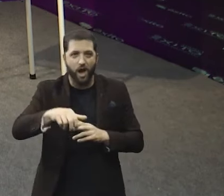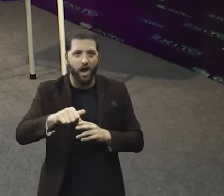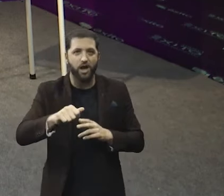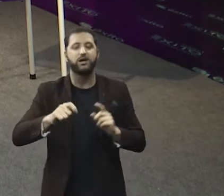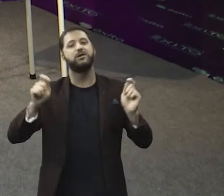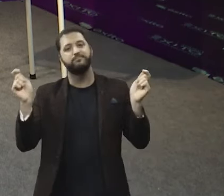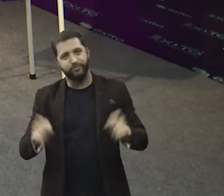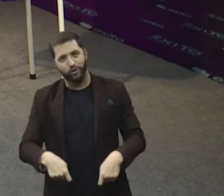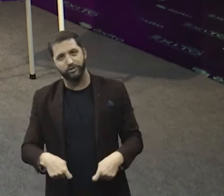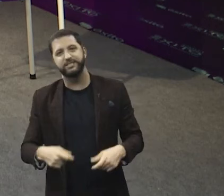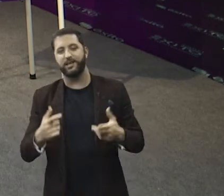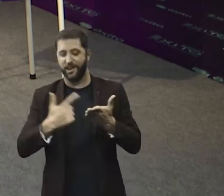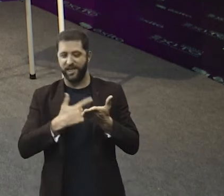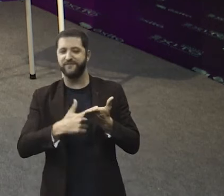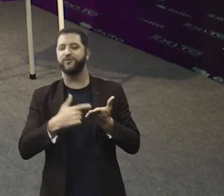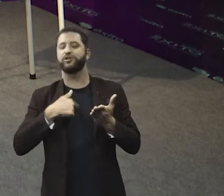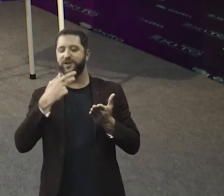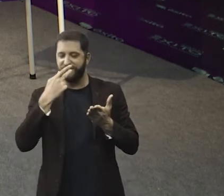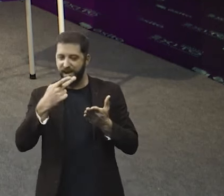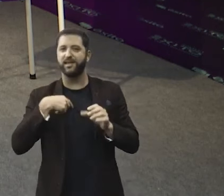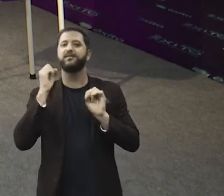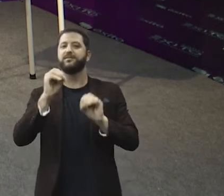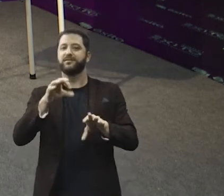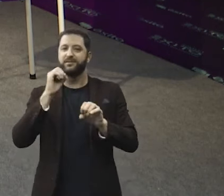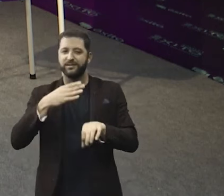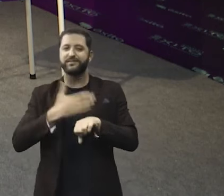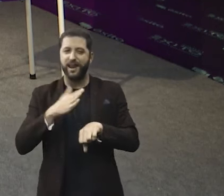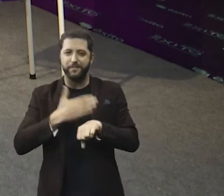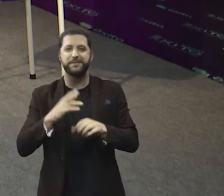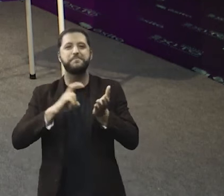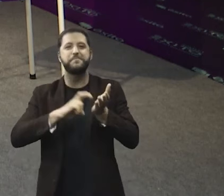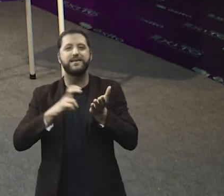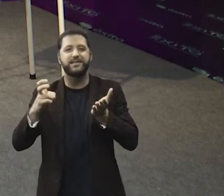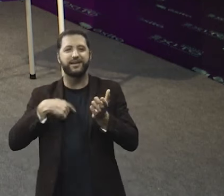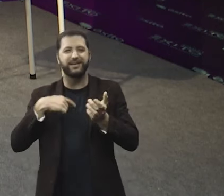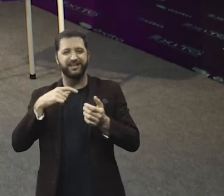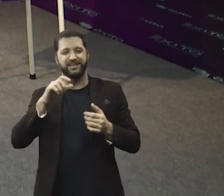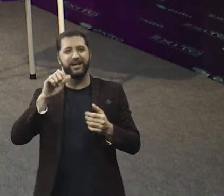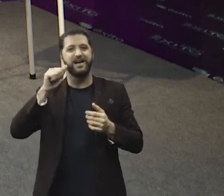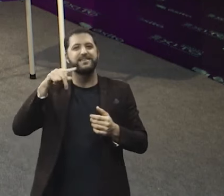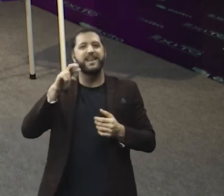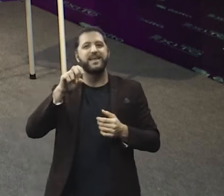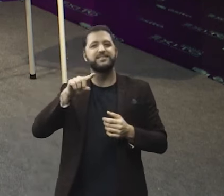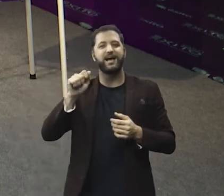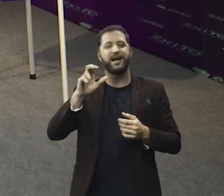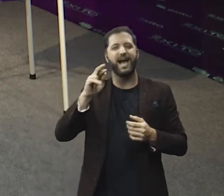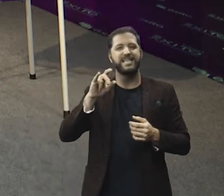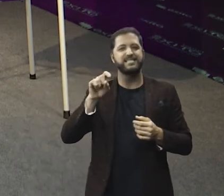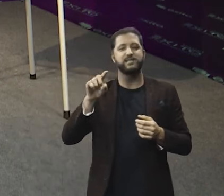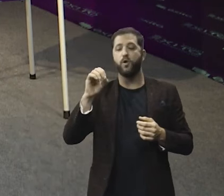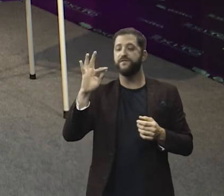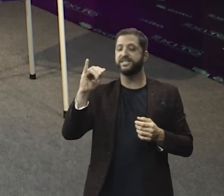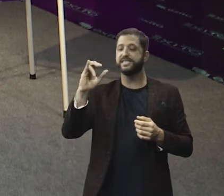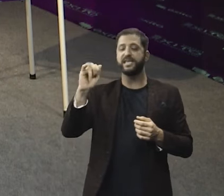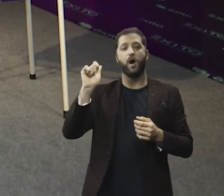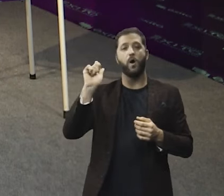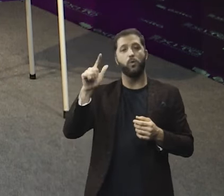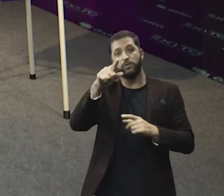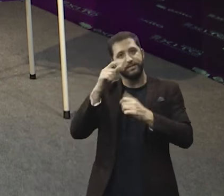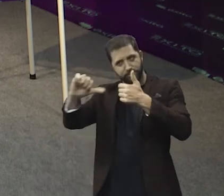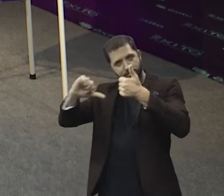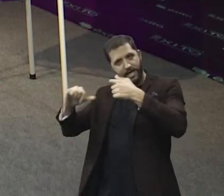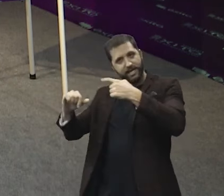falo nos livros no meu treinamento e nas minhas lives que eu faço de manhã lá no Andresa Carícia oficial se você não não me segue vai lá me segue Andresa com